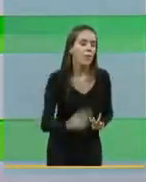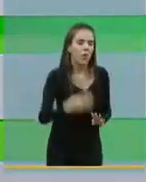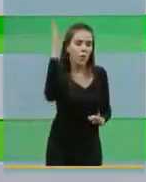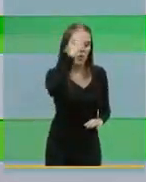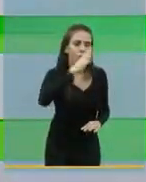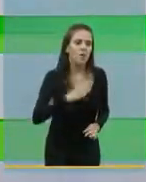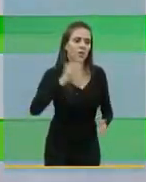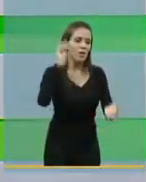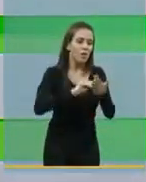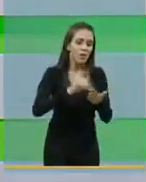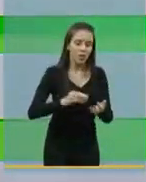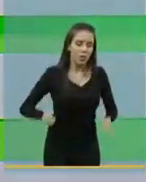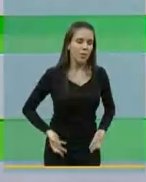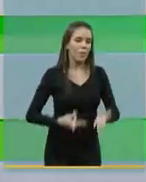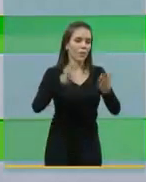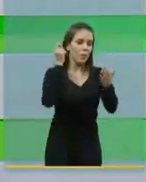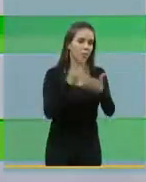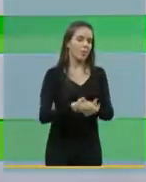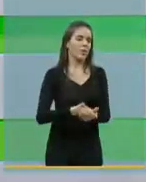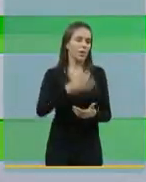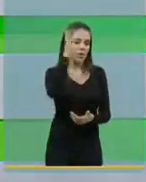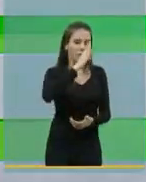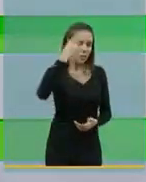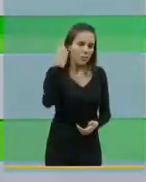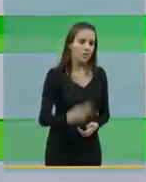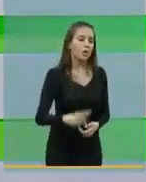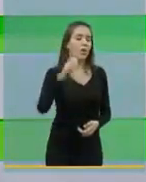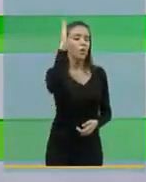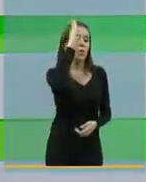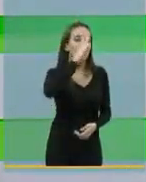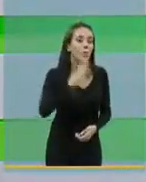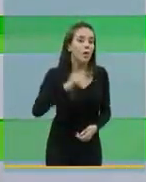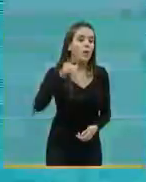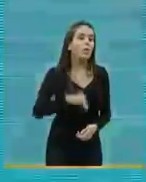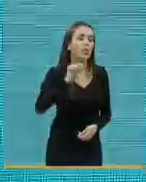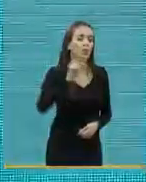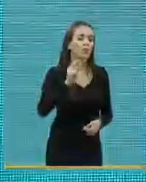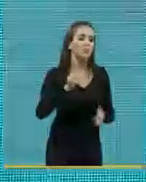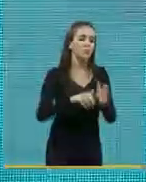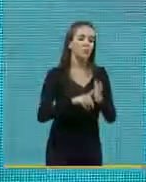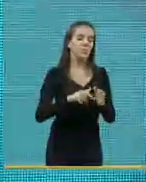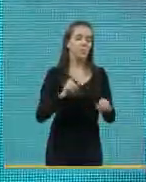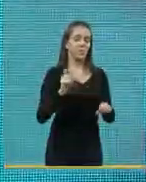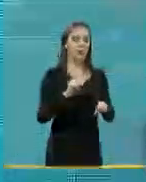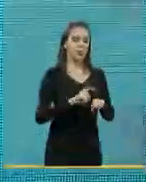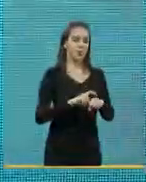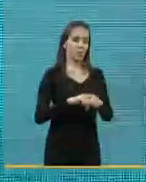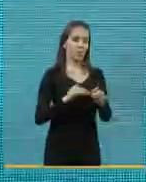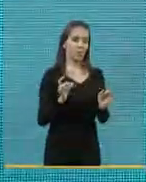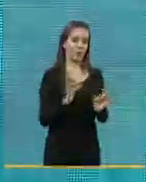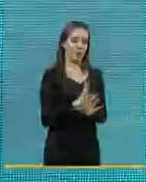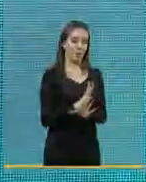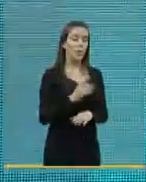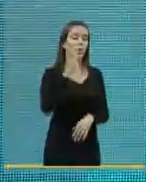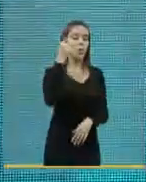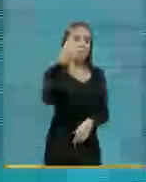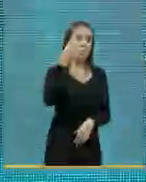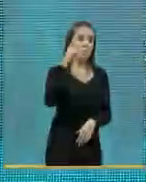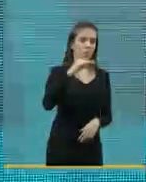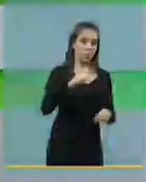devendo ao sistema financeiro nacional o brasil é o paraíso empaca boca de datu um minuto para